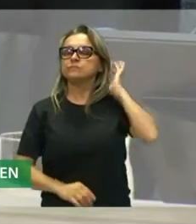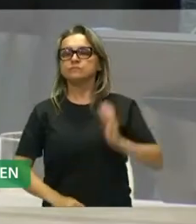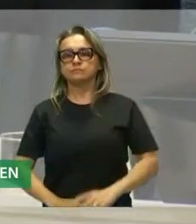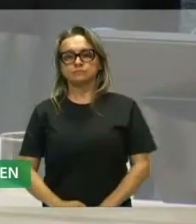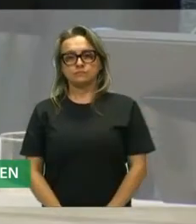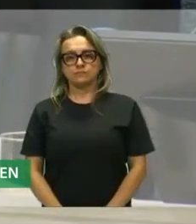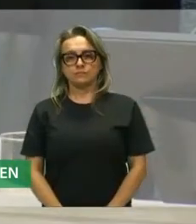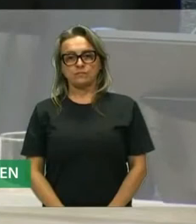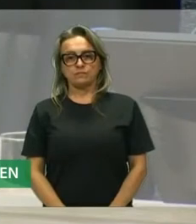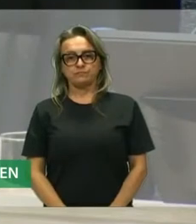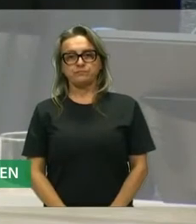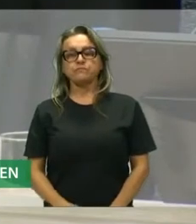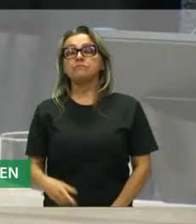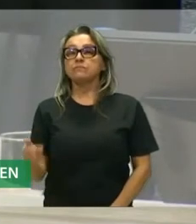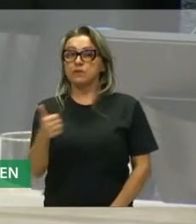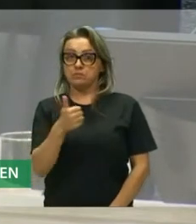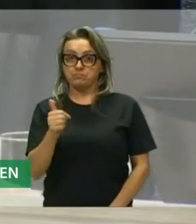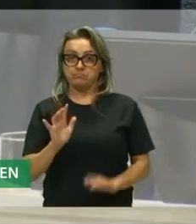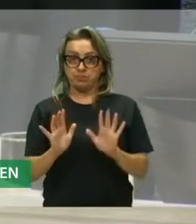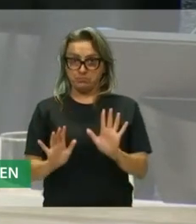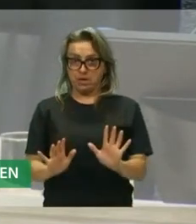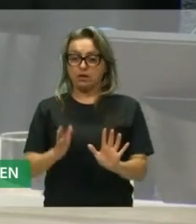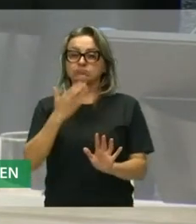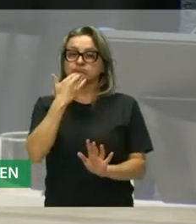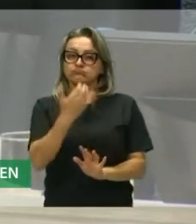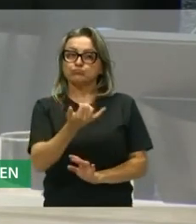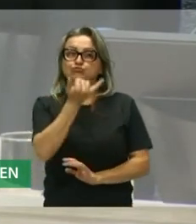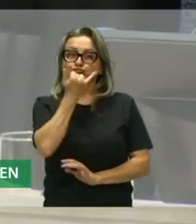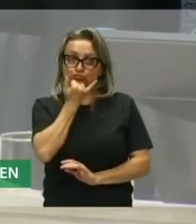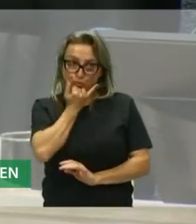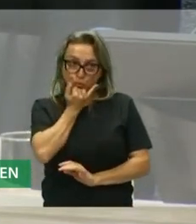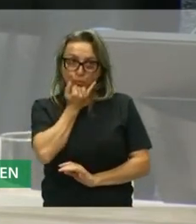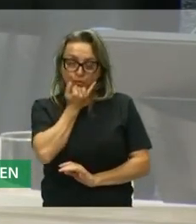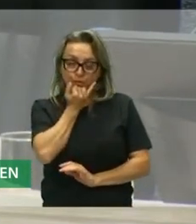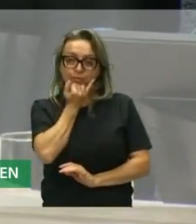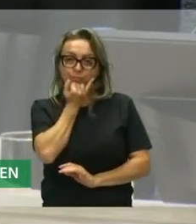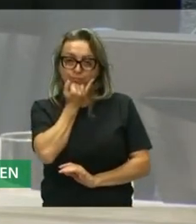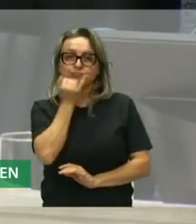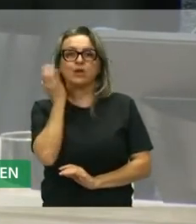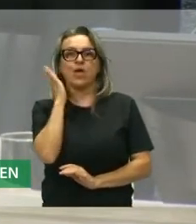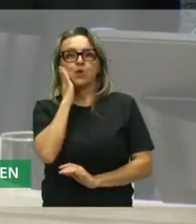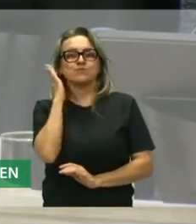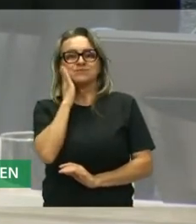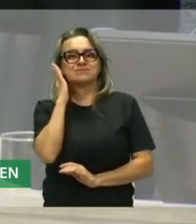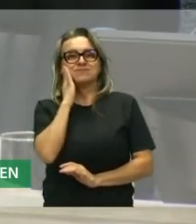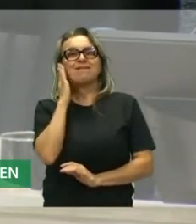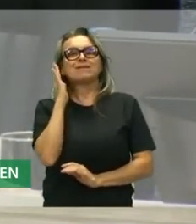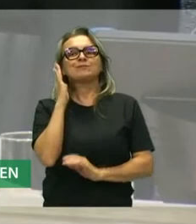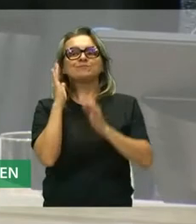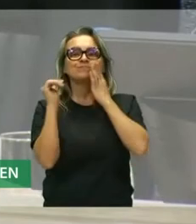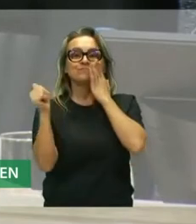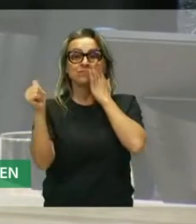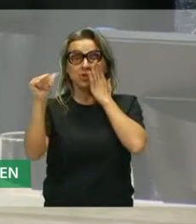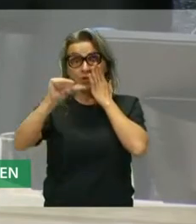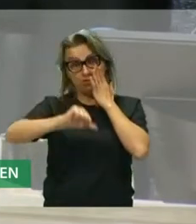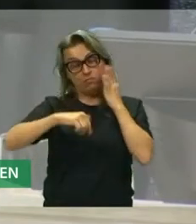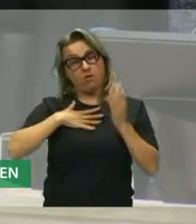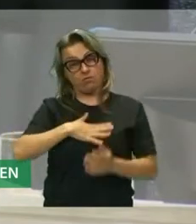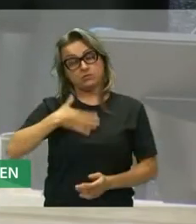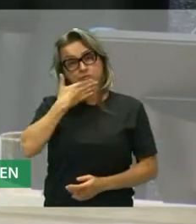Primeiro, eu quero pedir desculpa a você. Eu sei que é muito desagradável e nós gostaríamos de ter a melhorar o nosso atendimento para